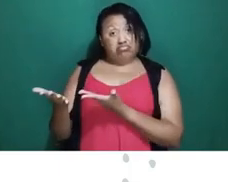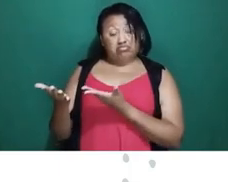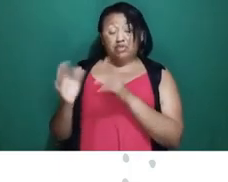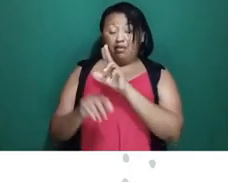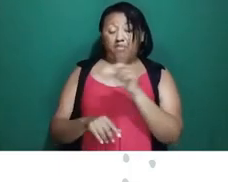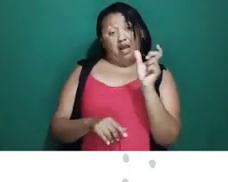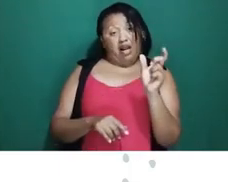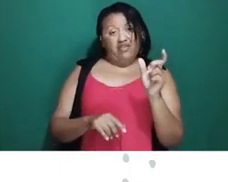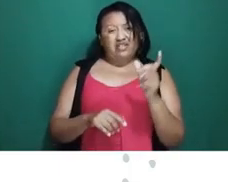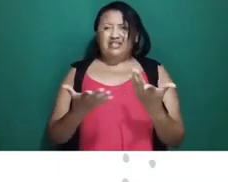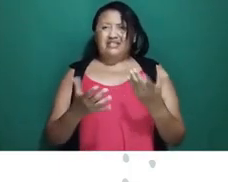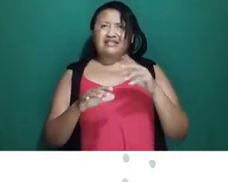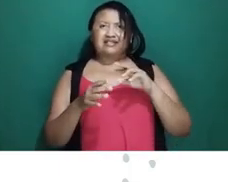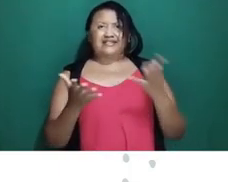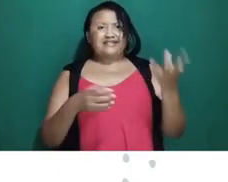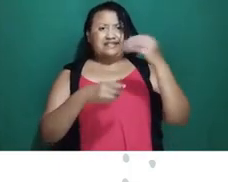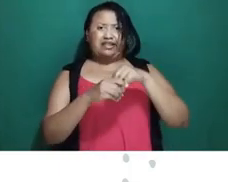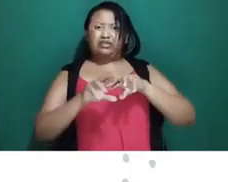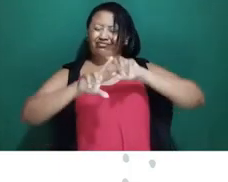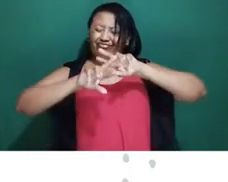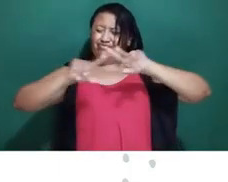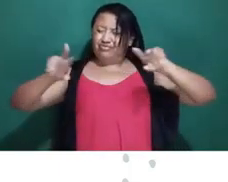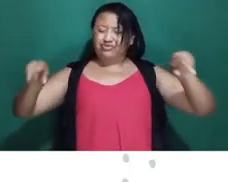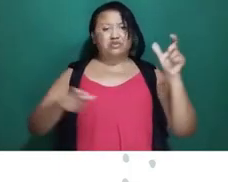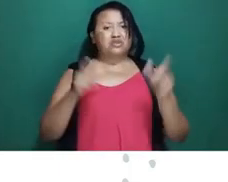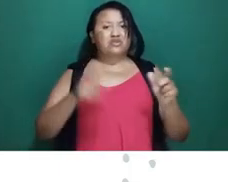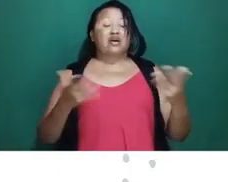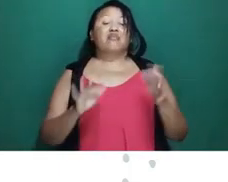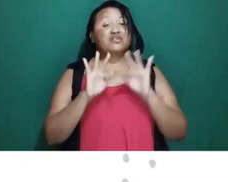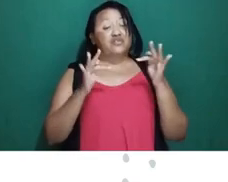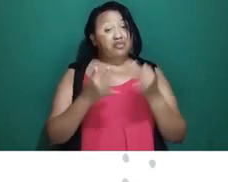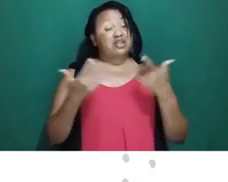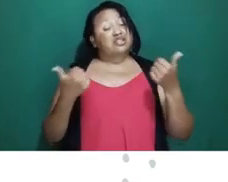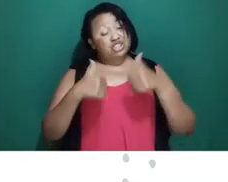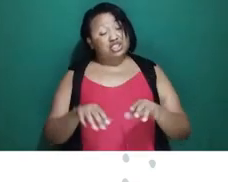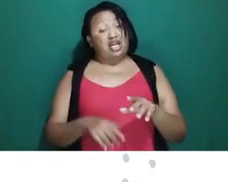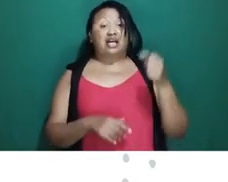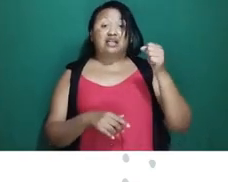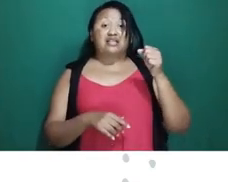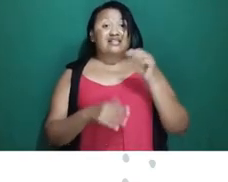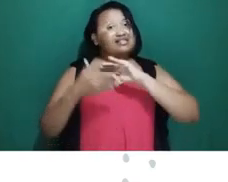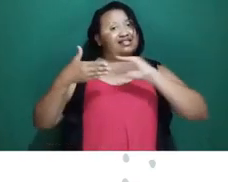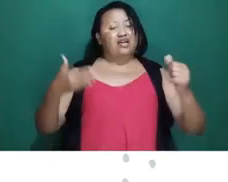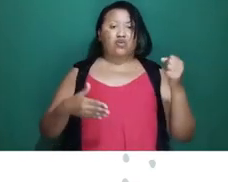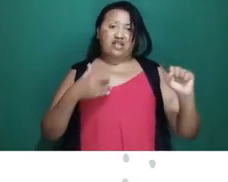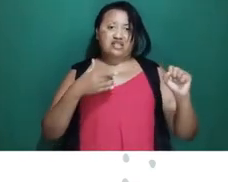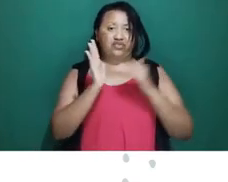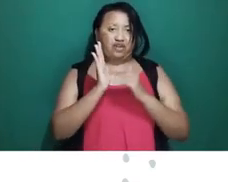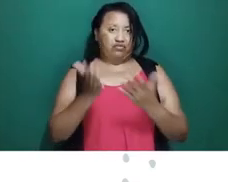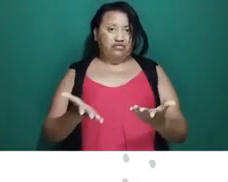por várias pessoas ainda sem família é uma palavra no singular e